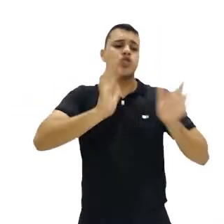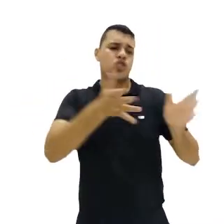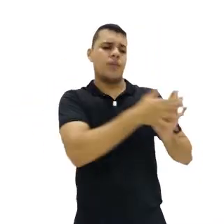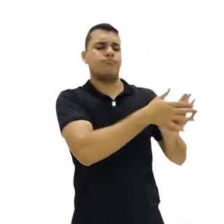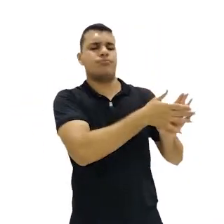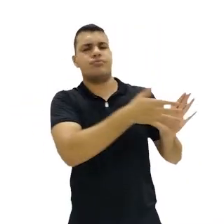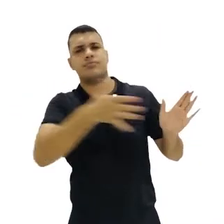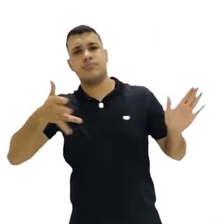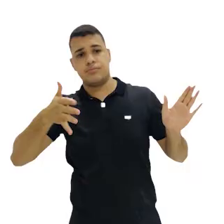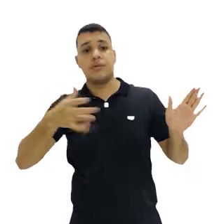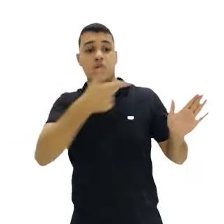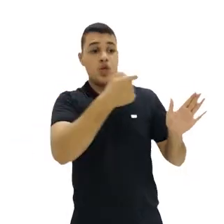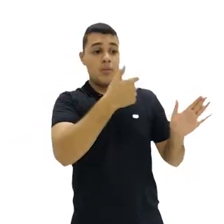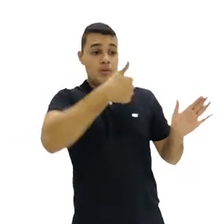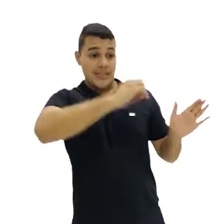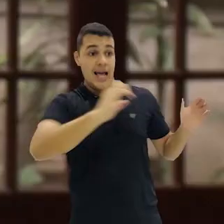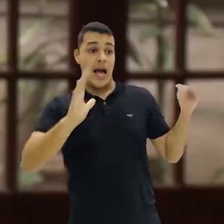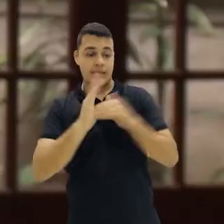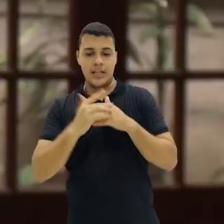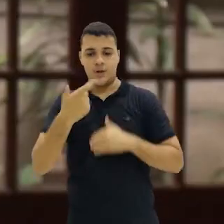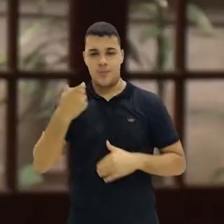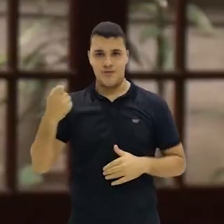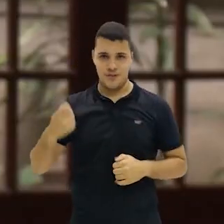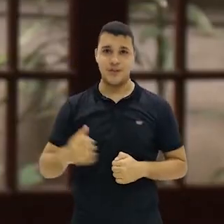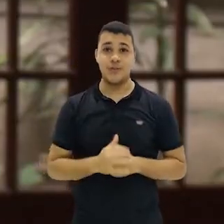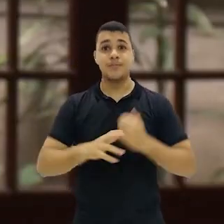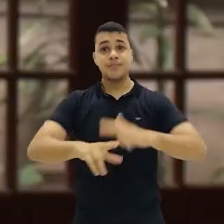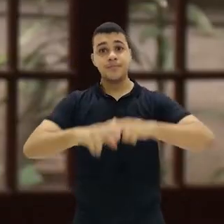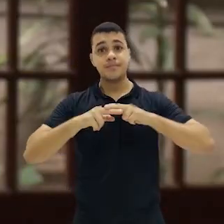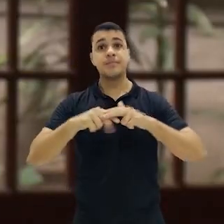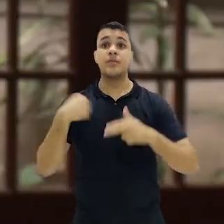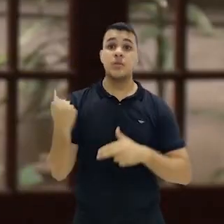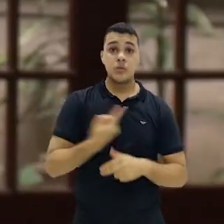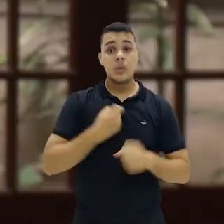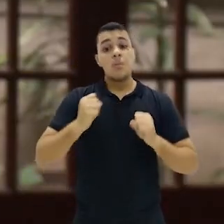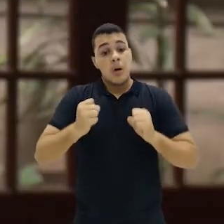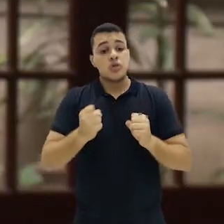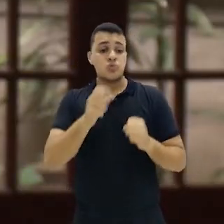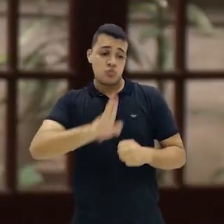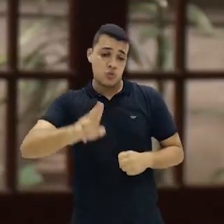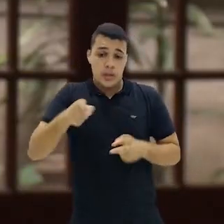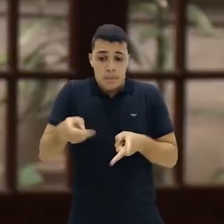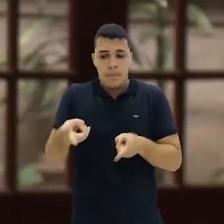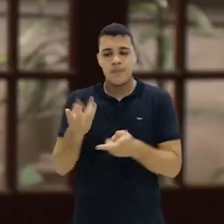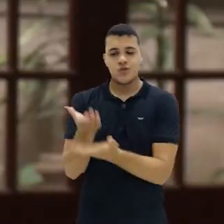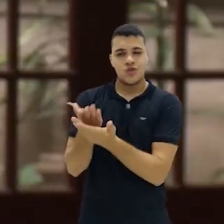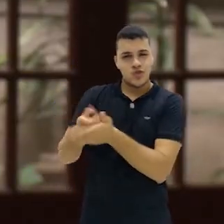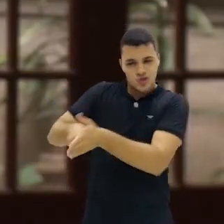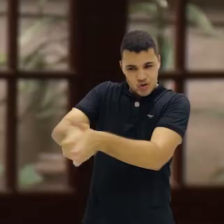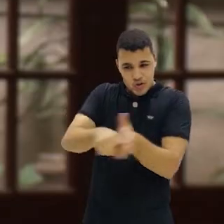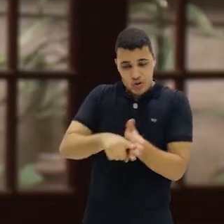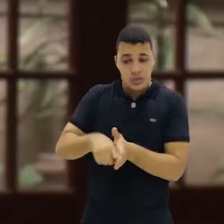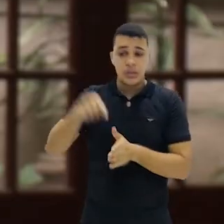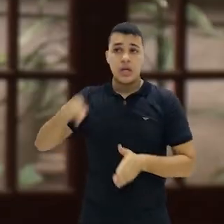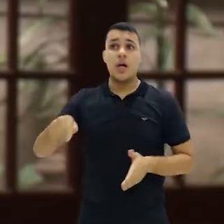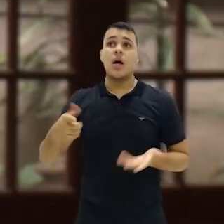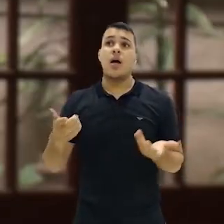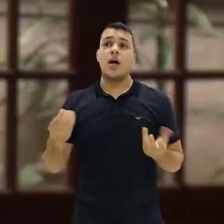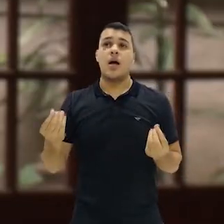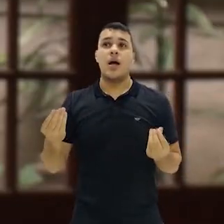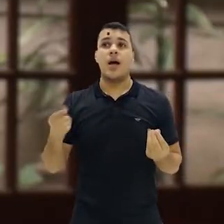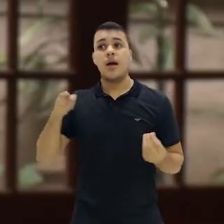um estudo que, na verdade, ele poupa tempo, poupa dinheiro, poupa